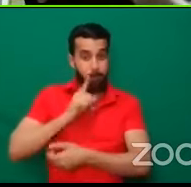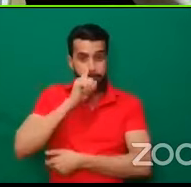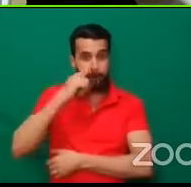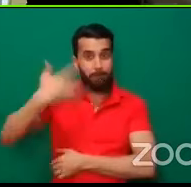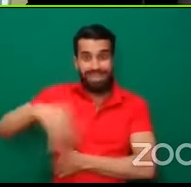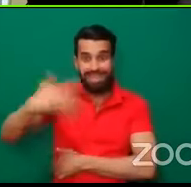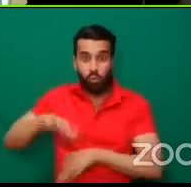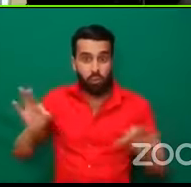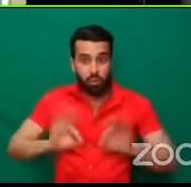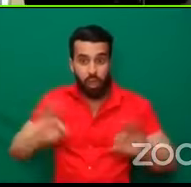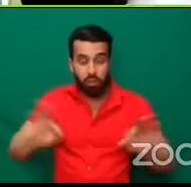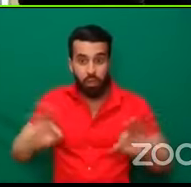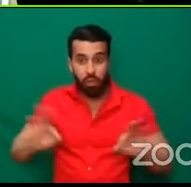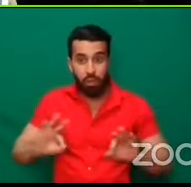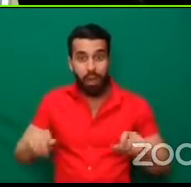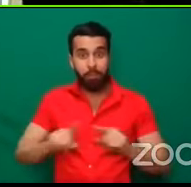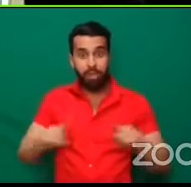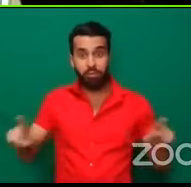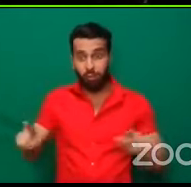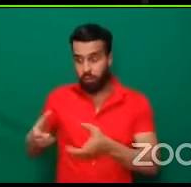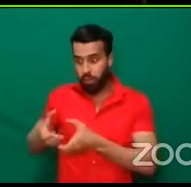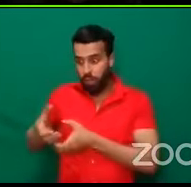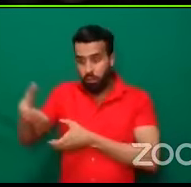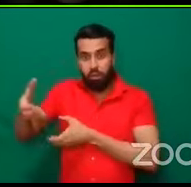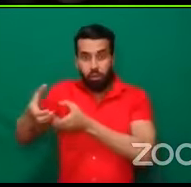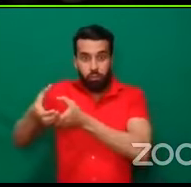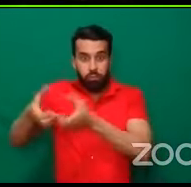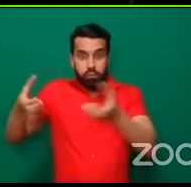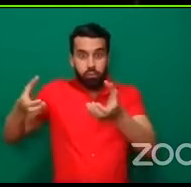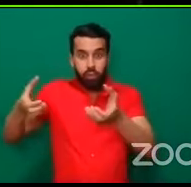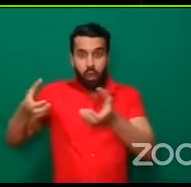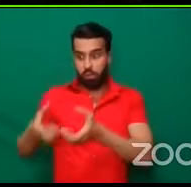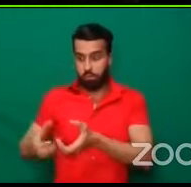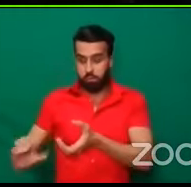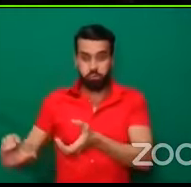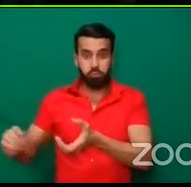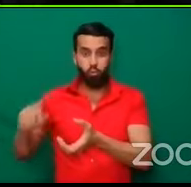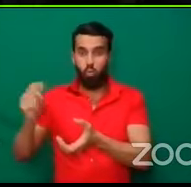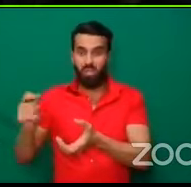que o foguete ele se dividiu e uma parte quase acertou o ator,